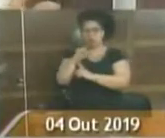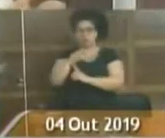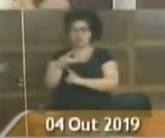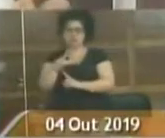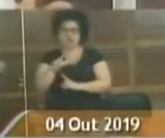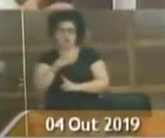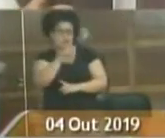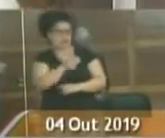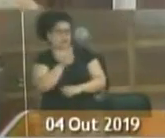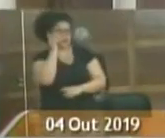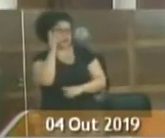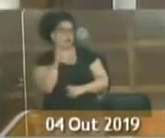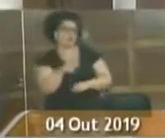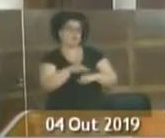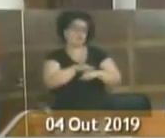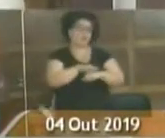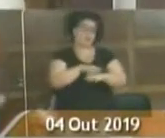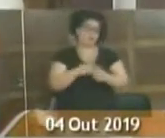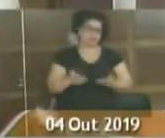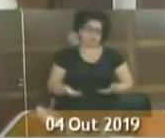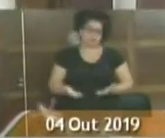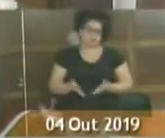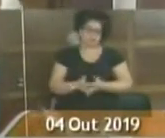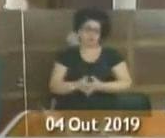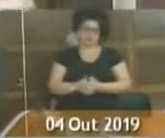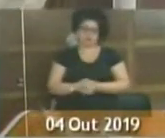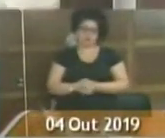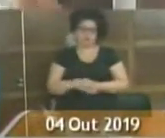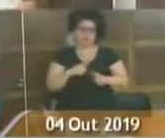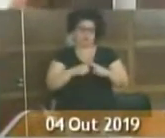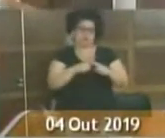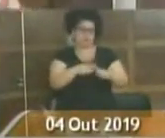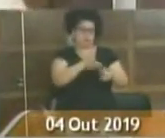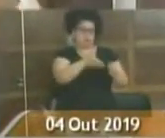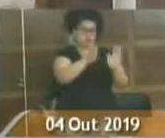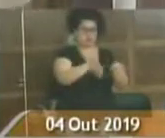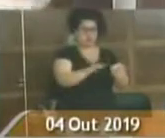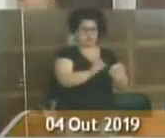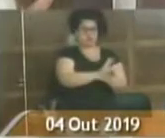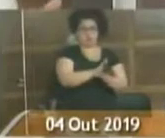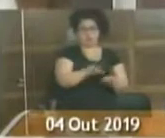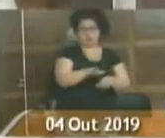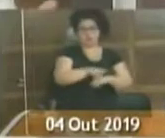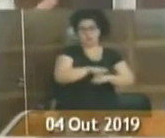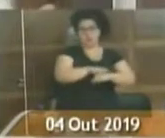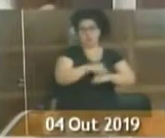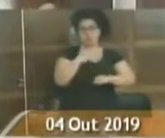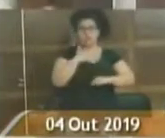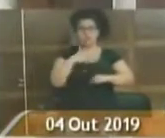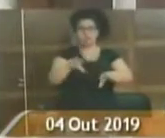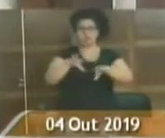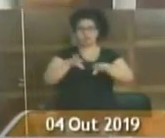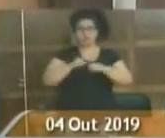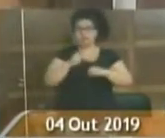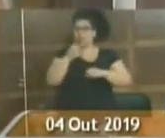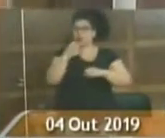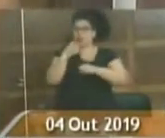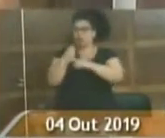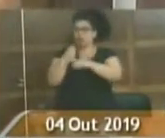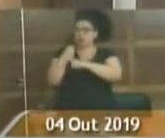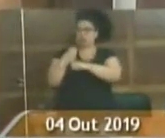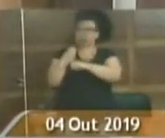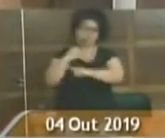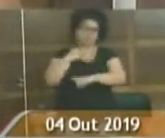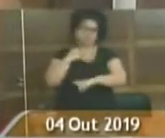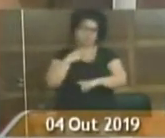medicamentosa naquele gato. Mas não é o itraconazol culpado, aquele bicho já estava doente, não podia receber aquele medicamento. Então, eu tinha que